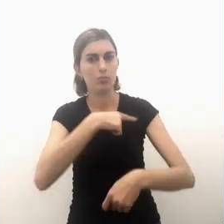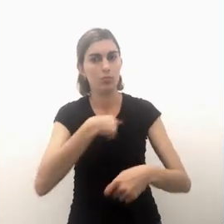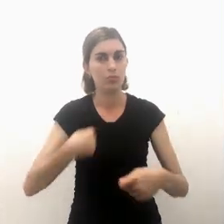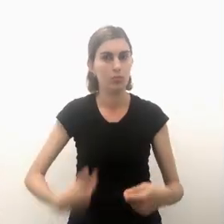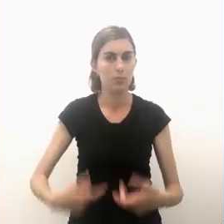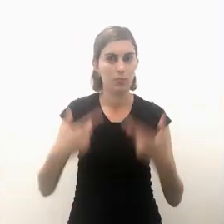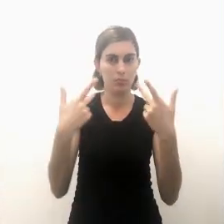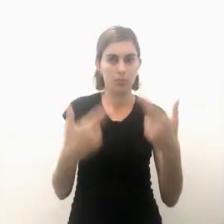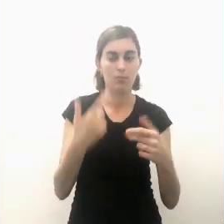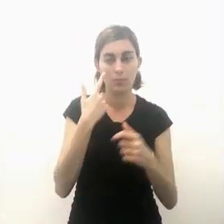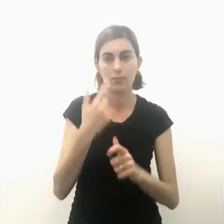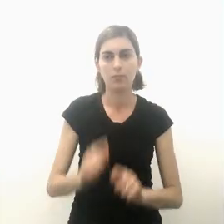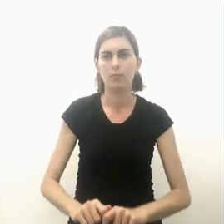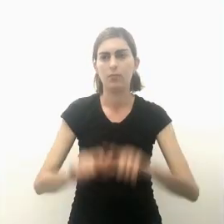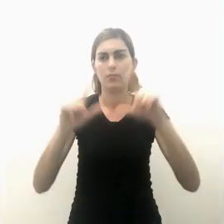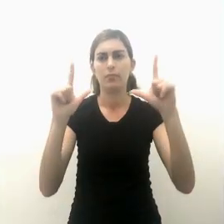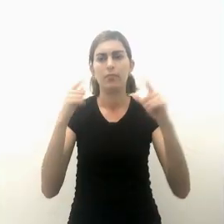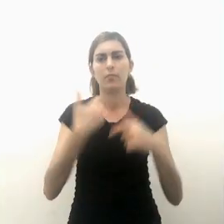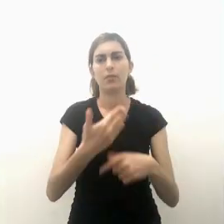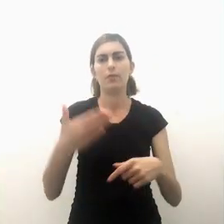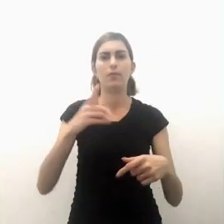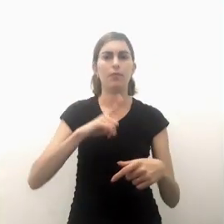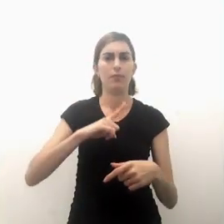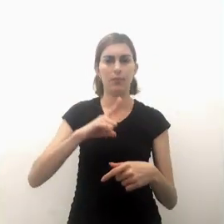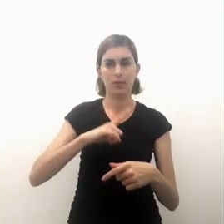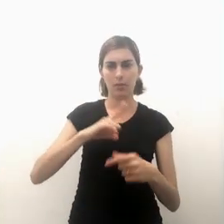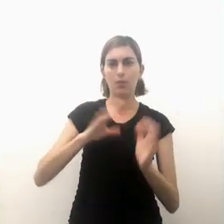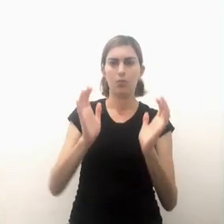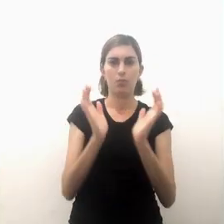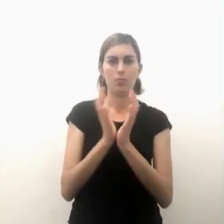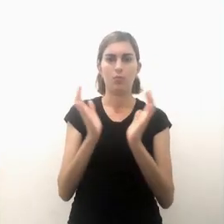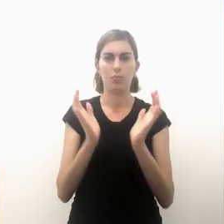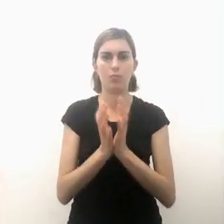ok, gente? Acompanha na tela. A gente vai ter um